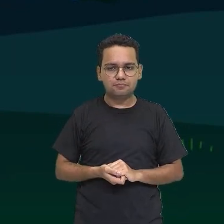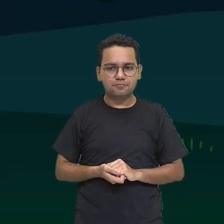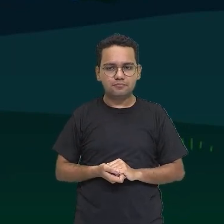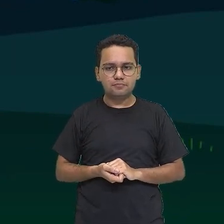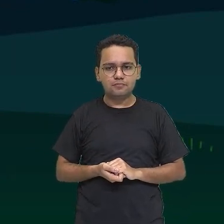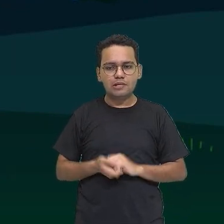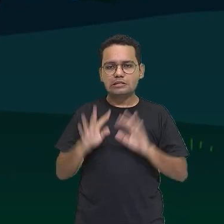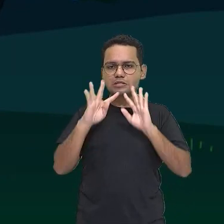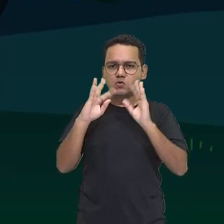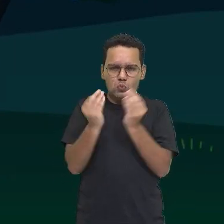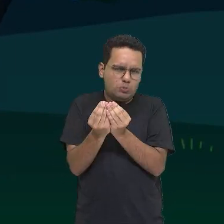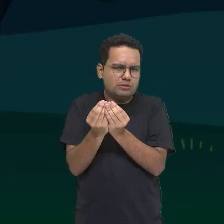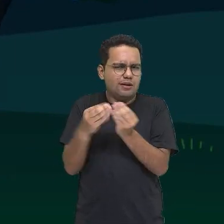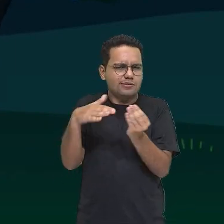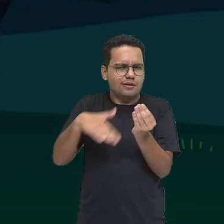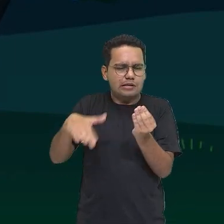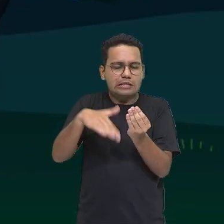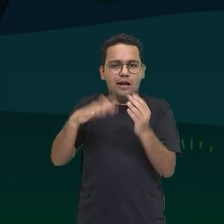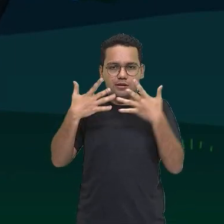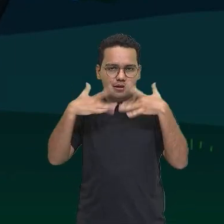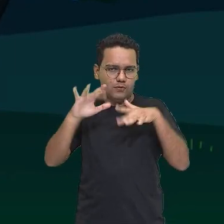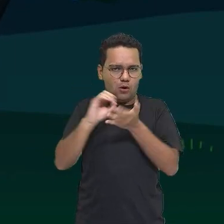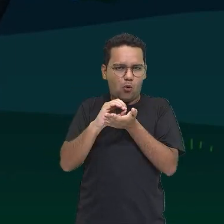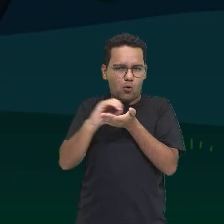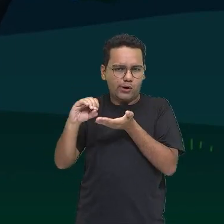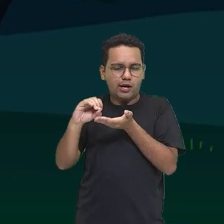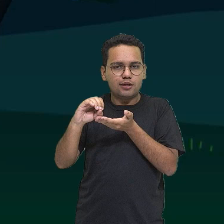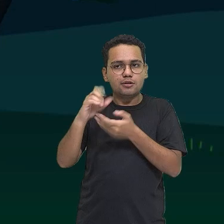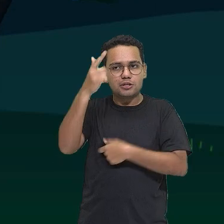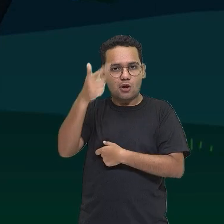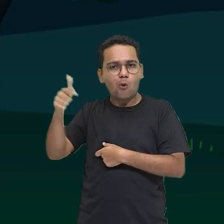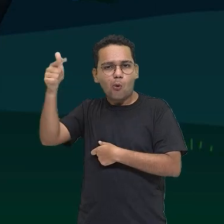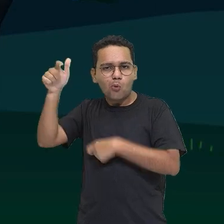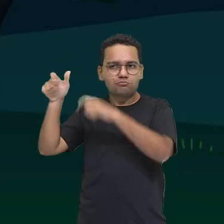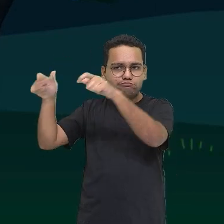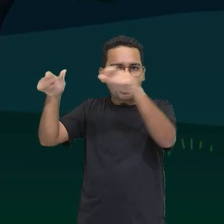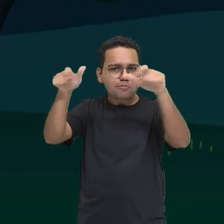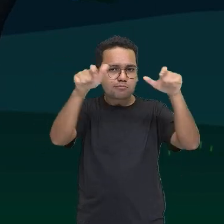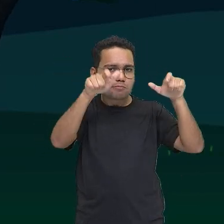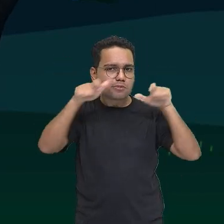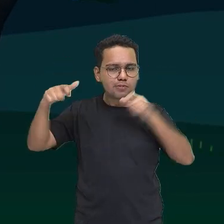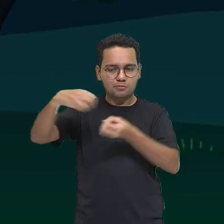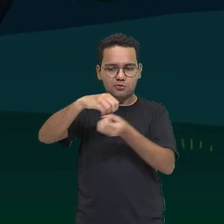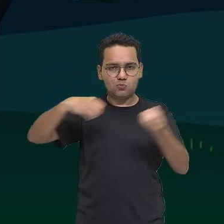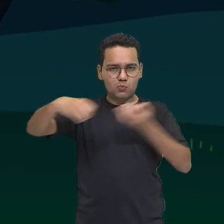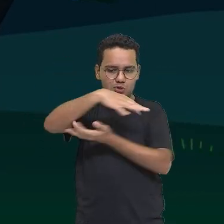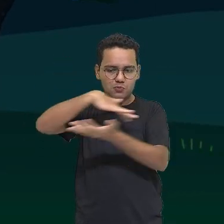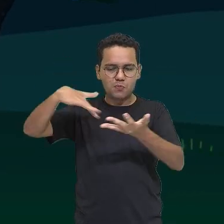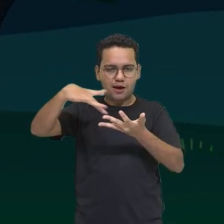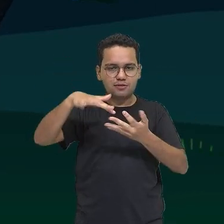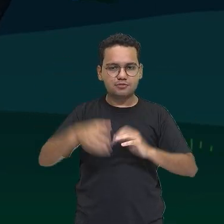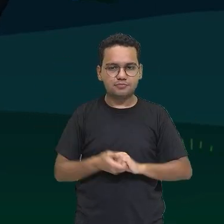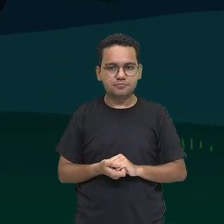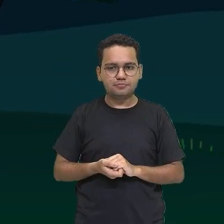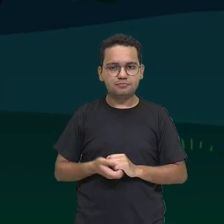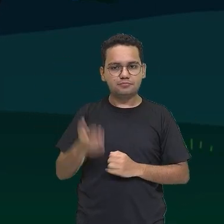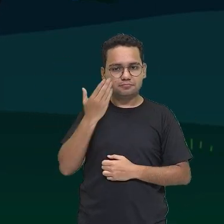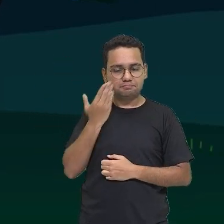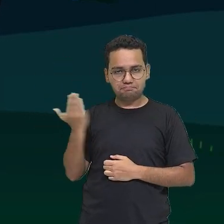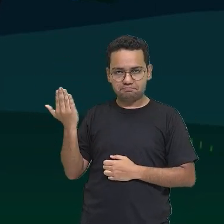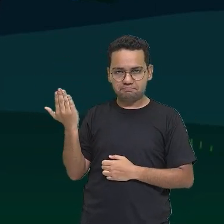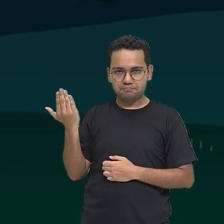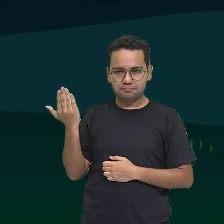de substâncias orgânicas oriundas de outros locais do espaço, como o